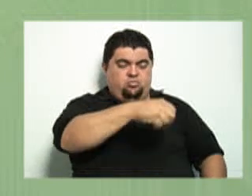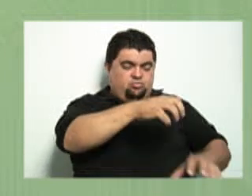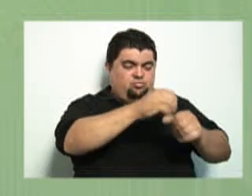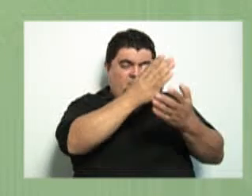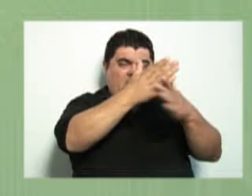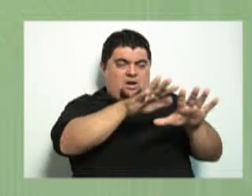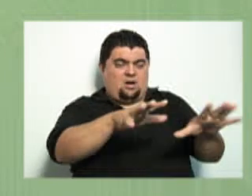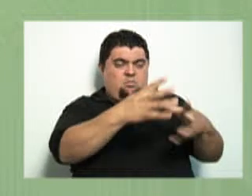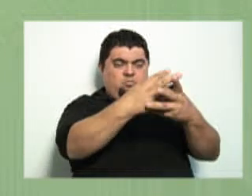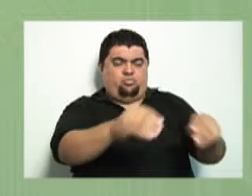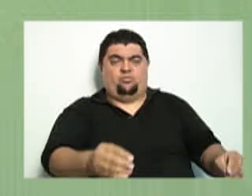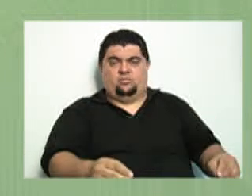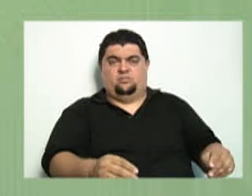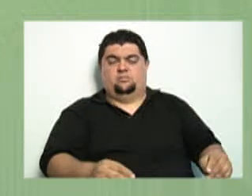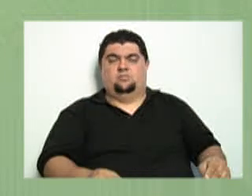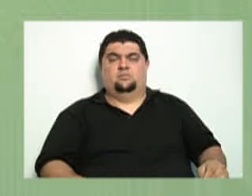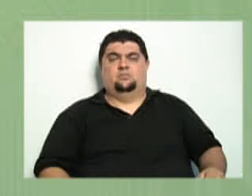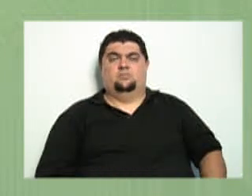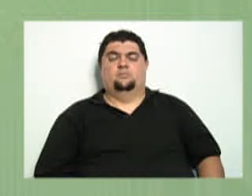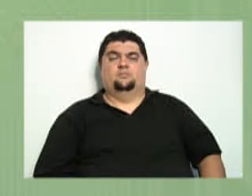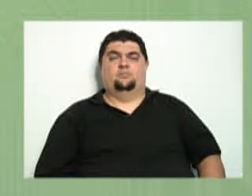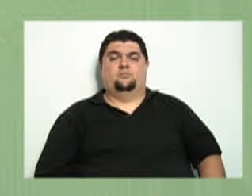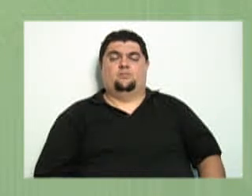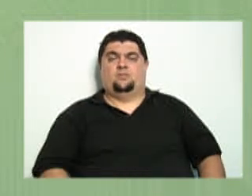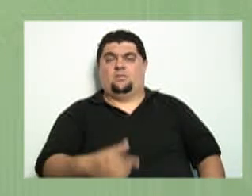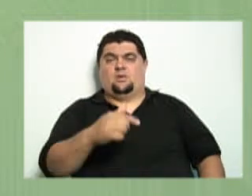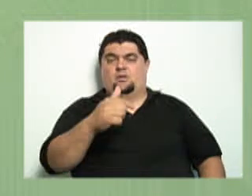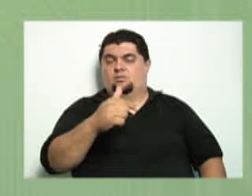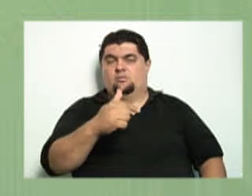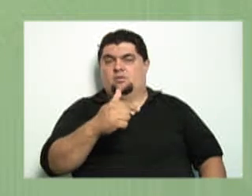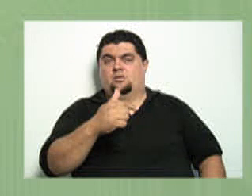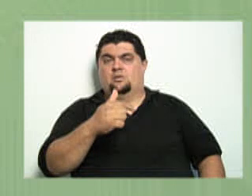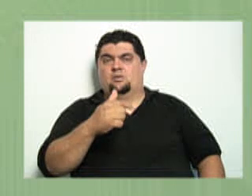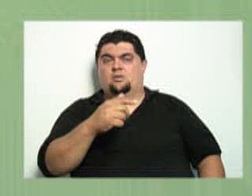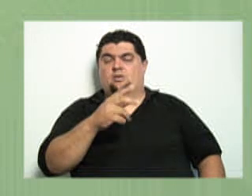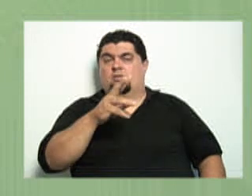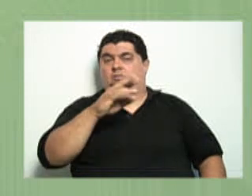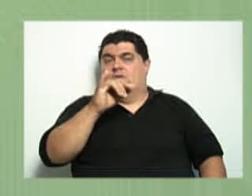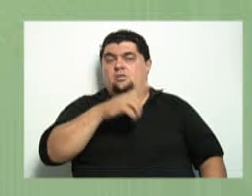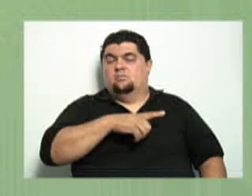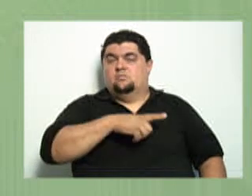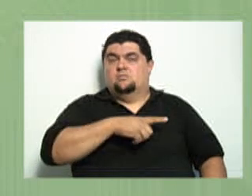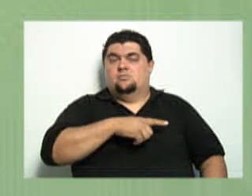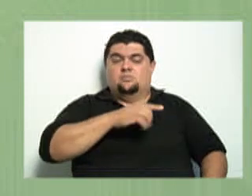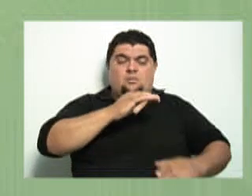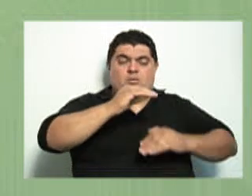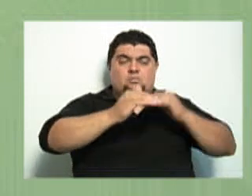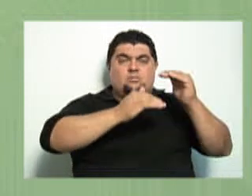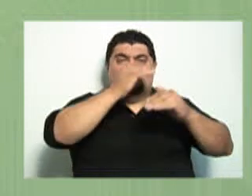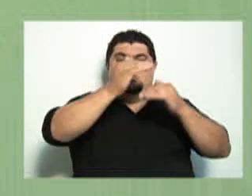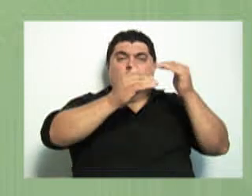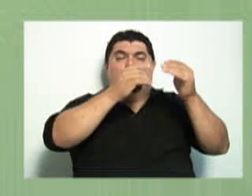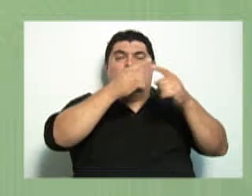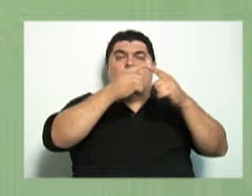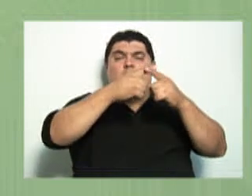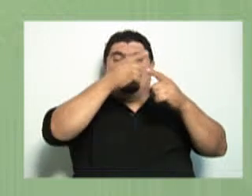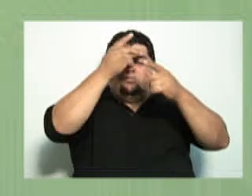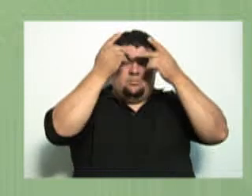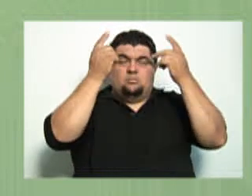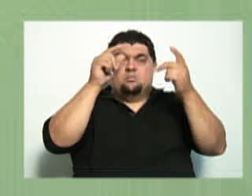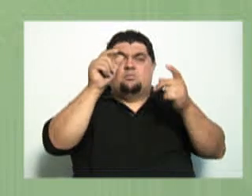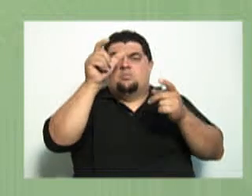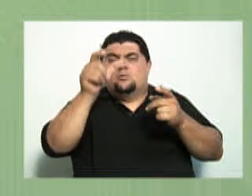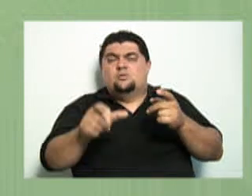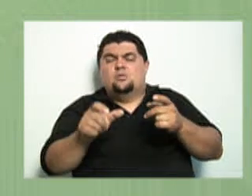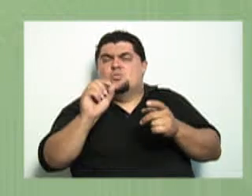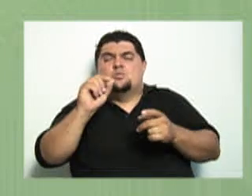não está falando que está tendo um impacto ambiental de destruição. A gente vai falar de desenvolvimento em relação ao ser humano. O que